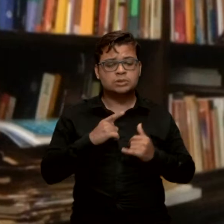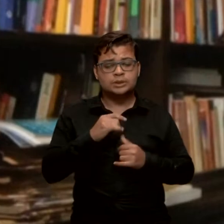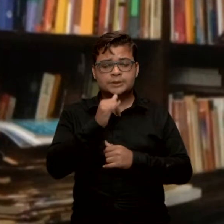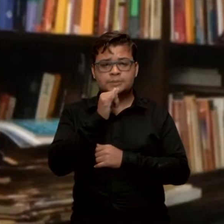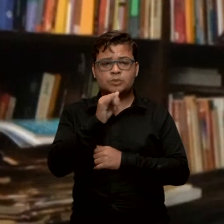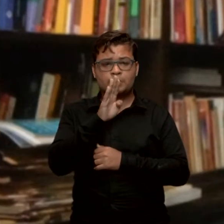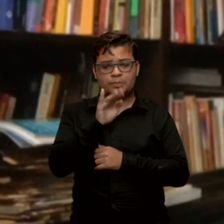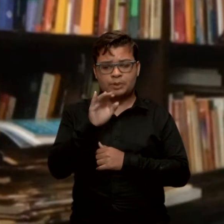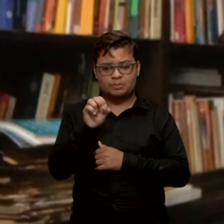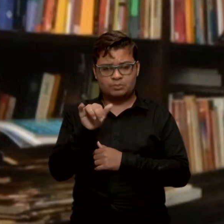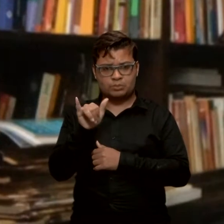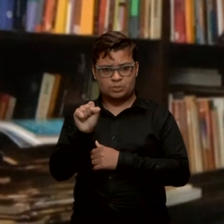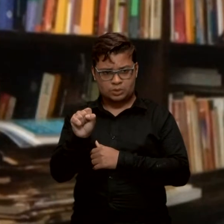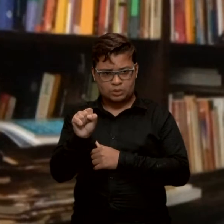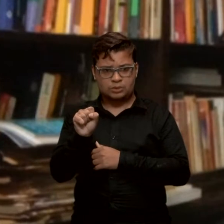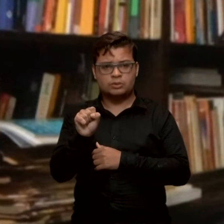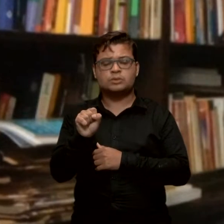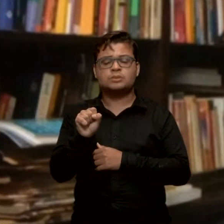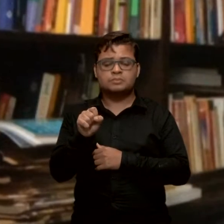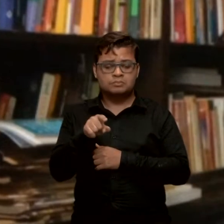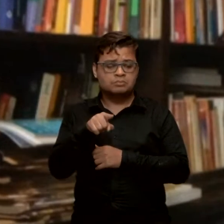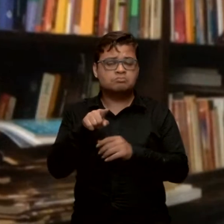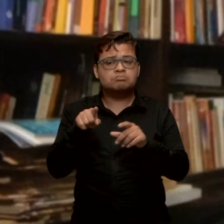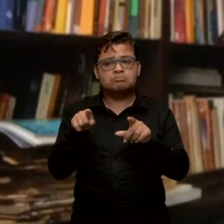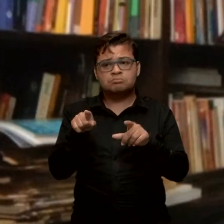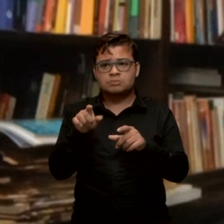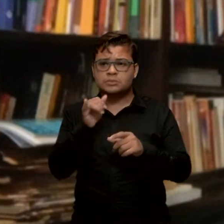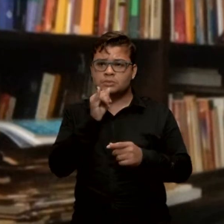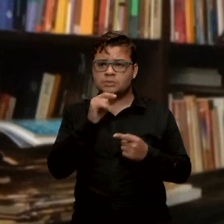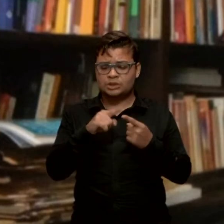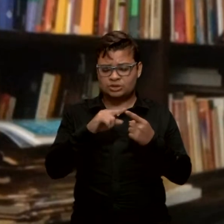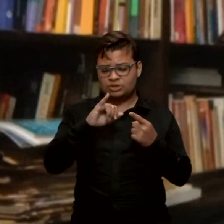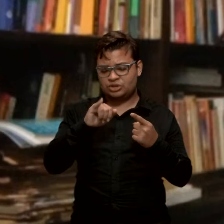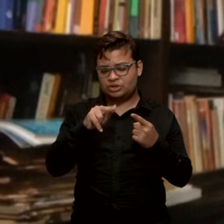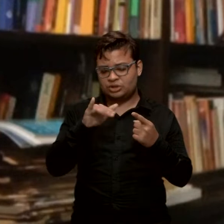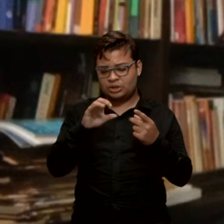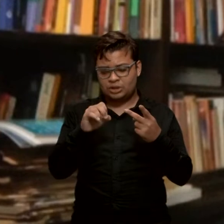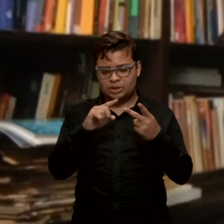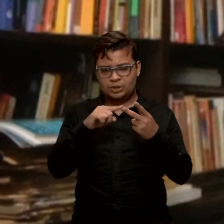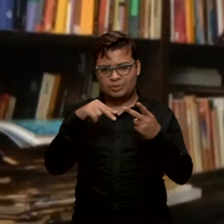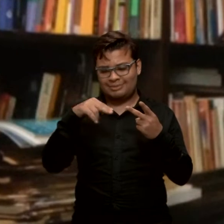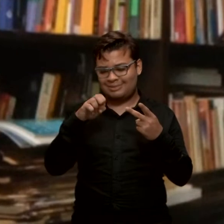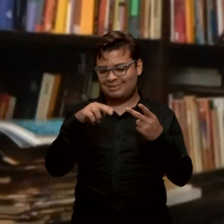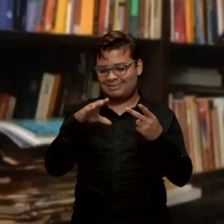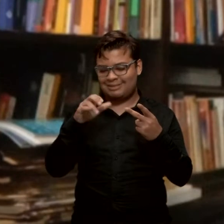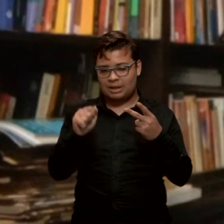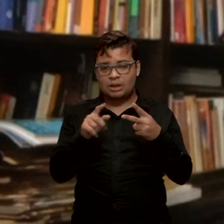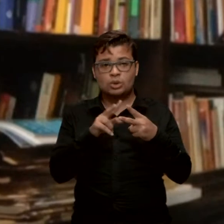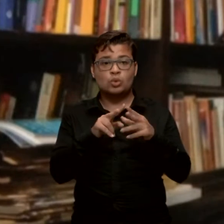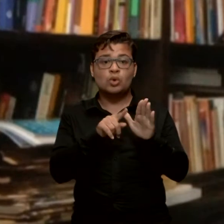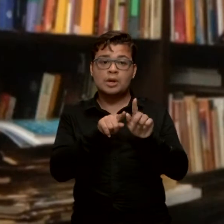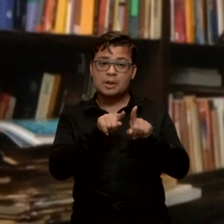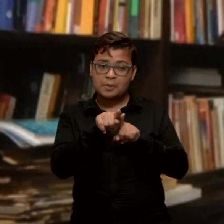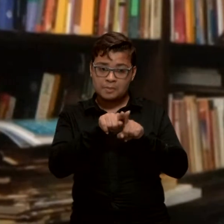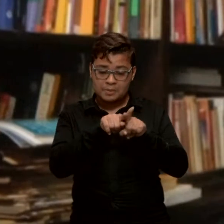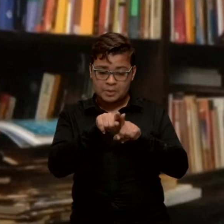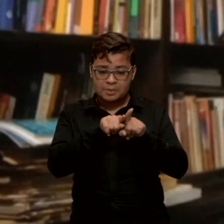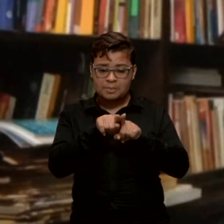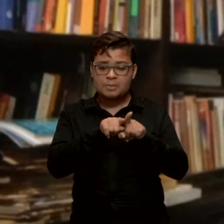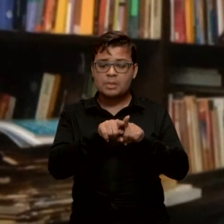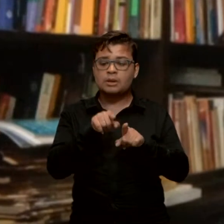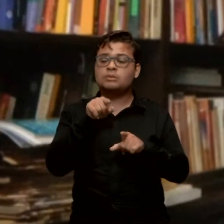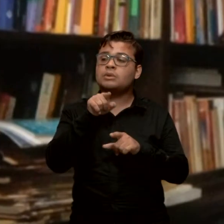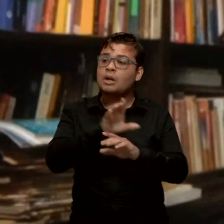B-Boys aqui, alguns em específico, o Jan e o Neneca, né? 2 irmãos, assim, eles se apresentaram em São Paulo, assim,